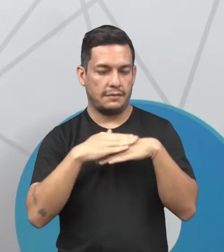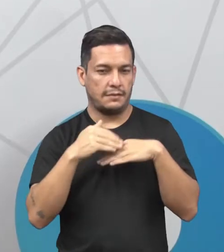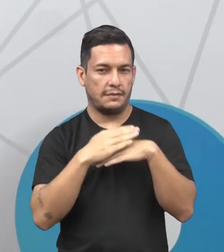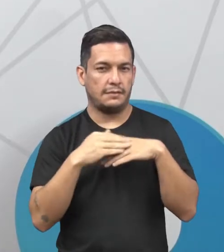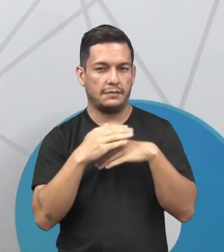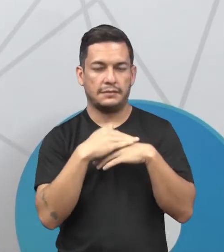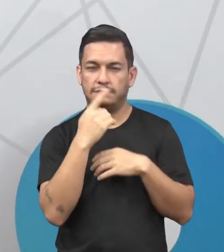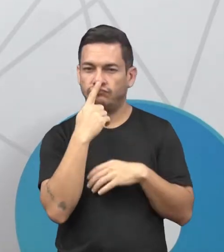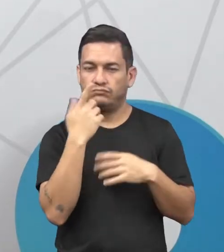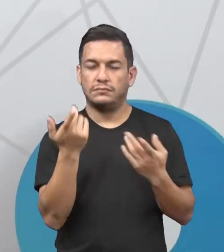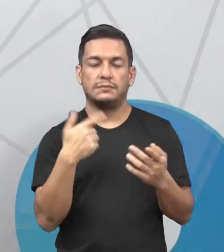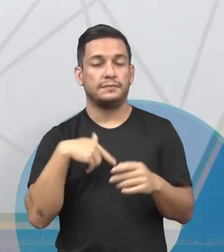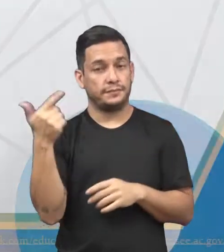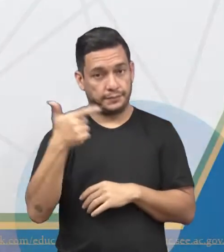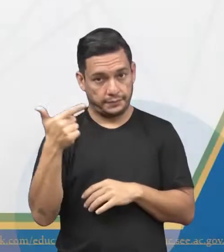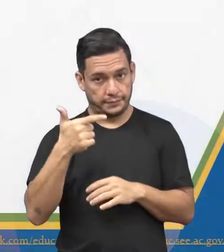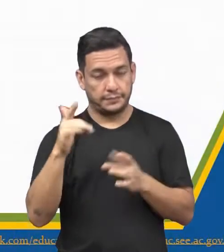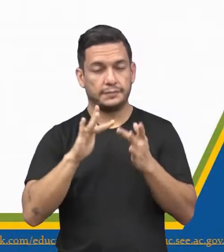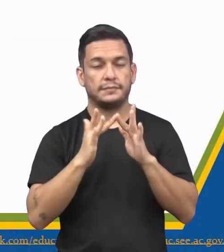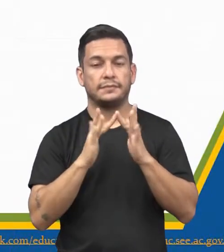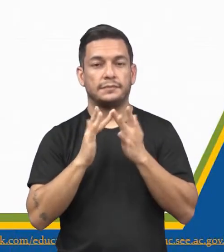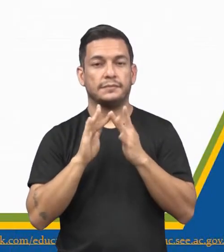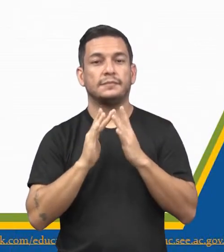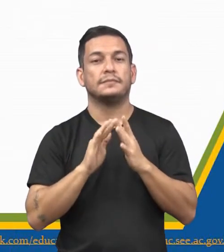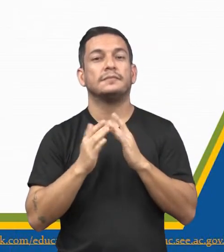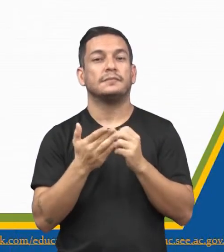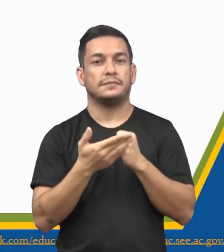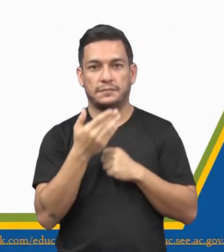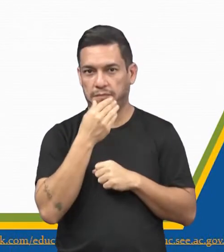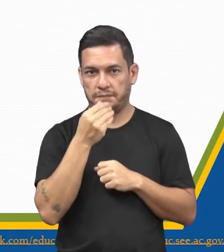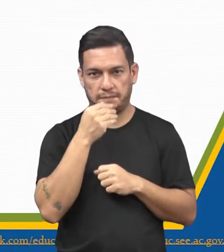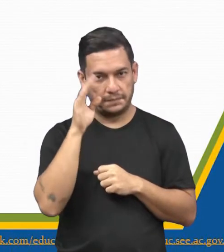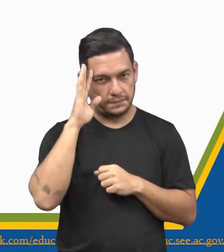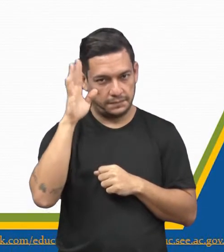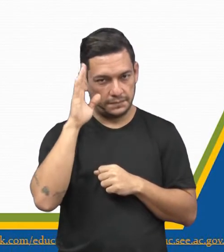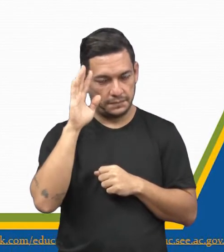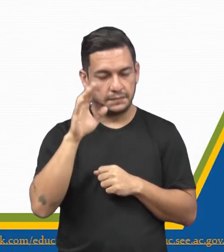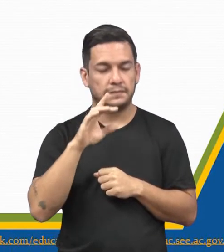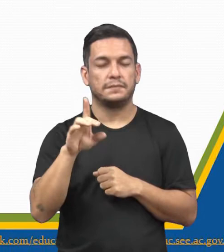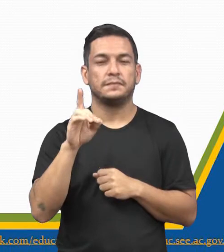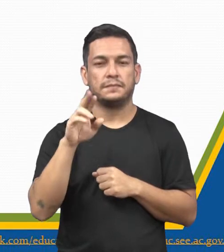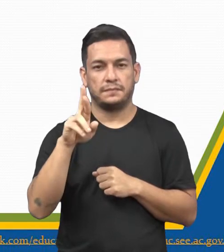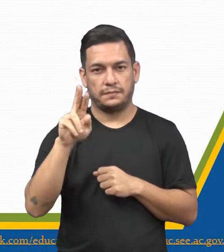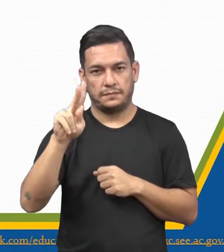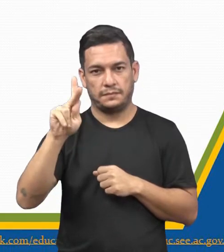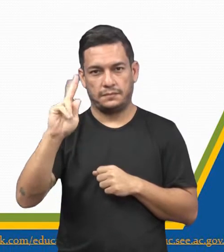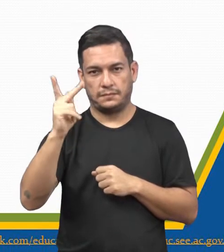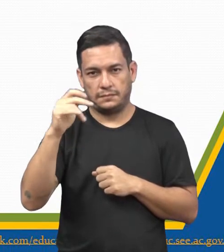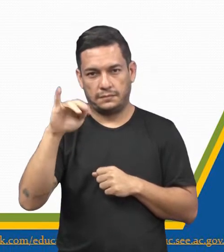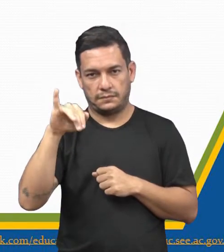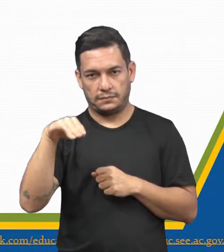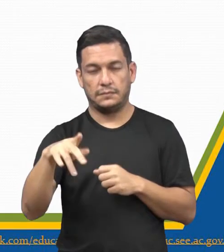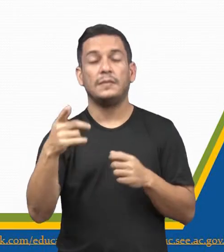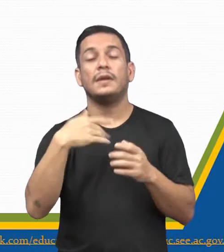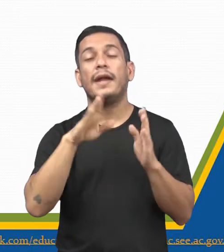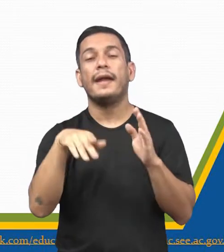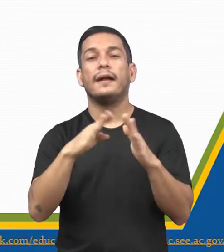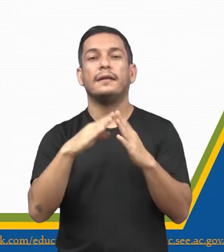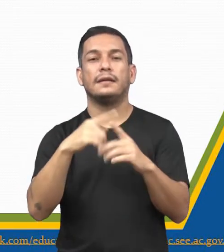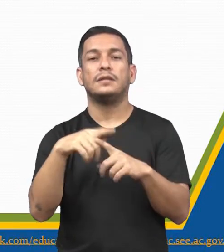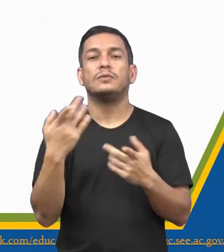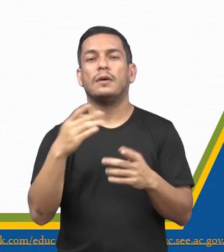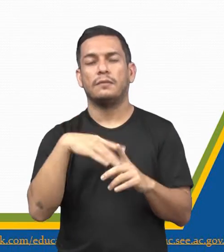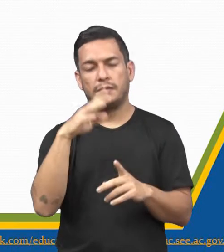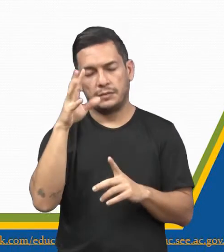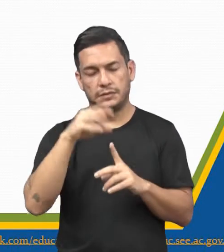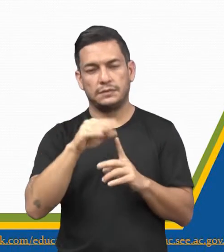O nosso segundo contato, segundo o Durkheim, é a igreja. Qual é a ideia da igreja? A igreja é a